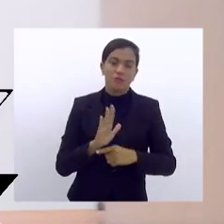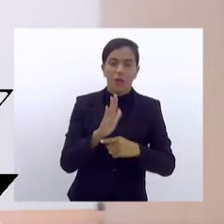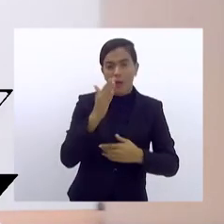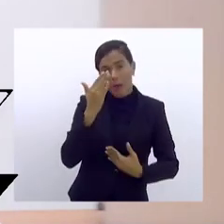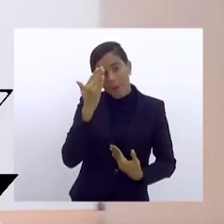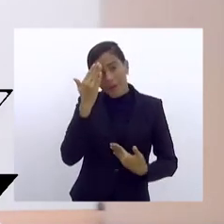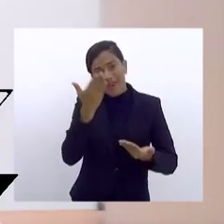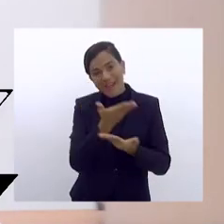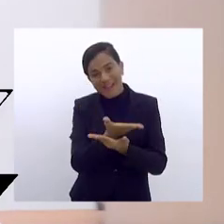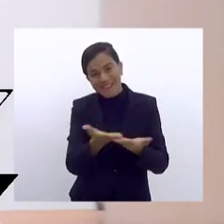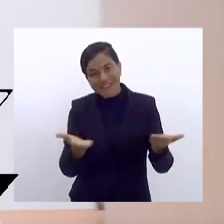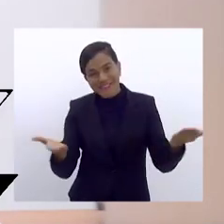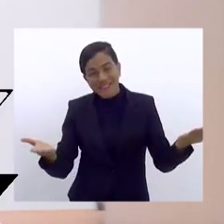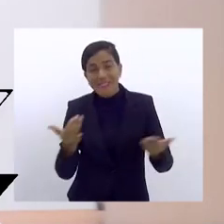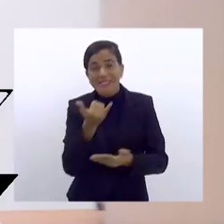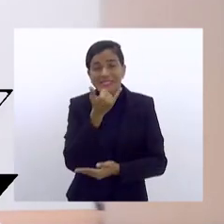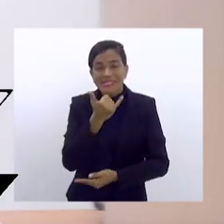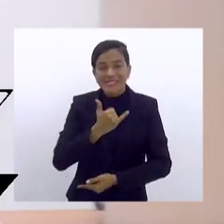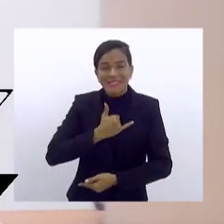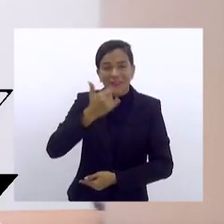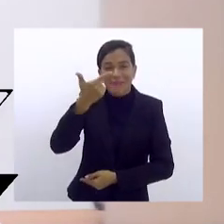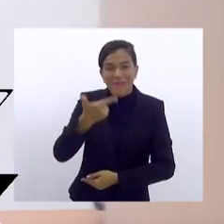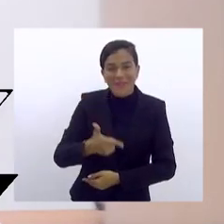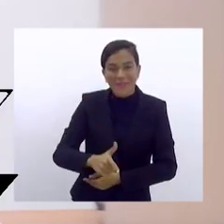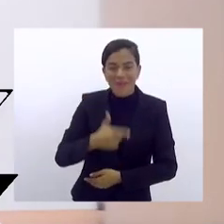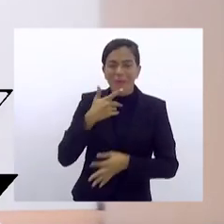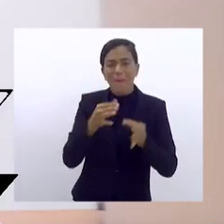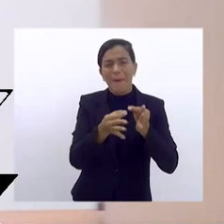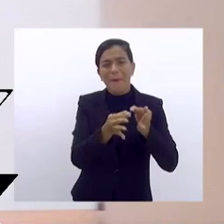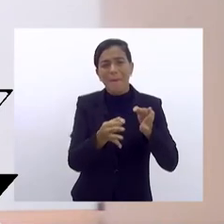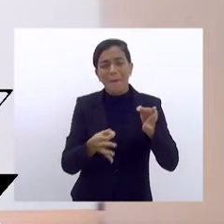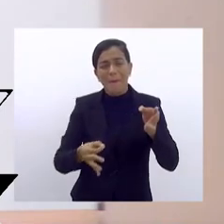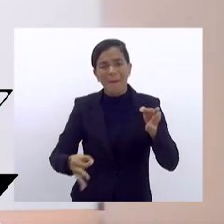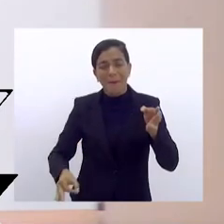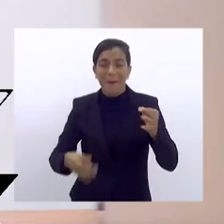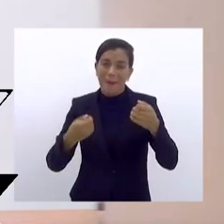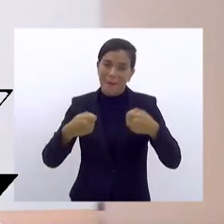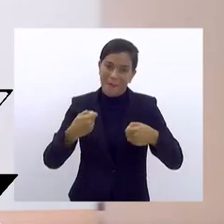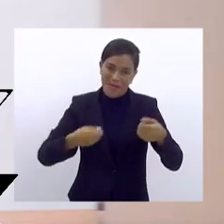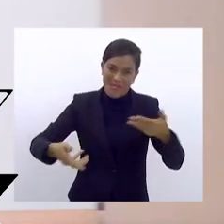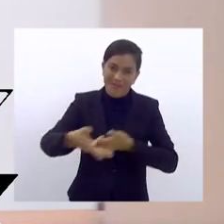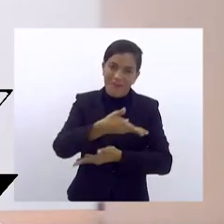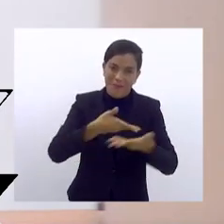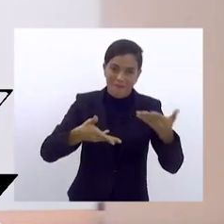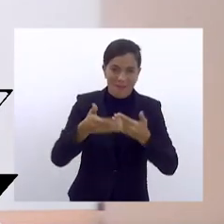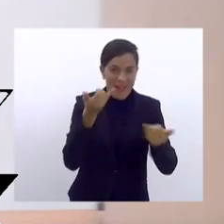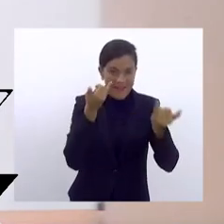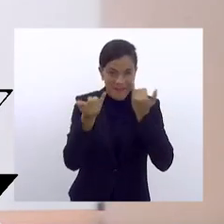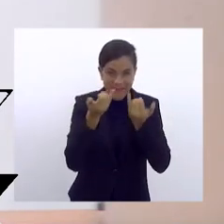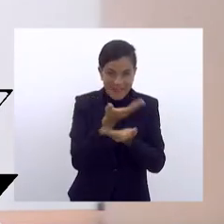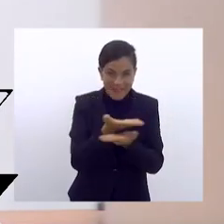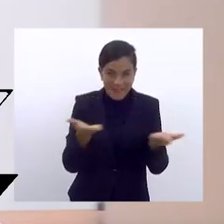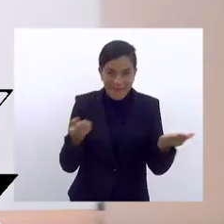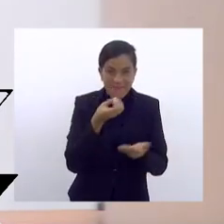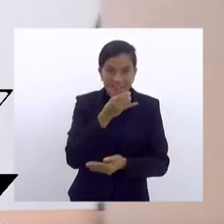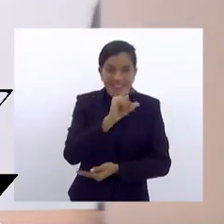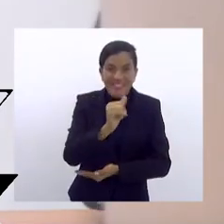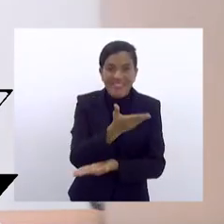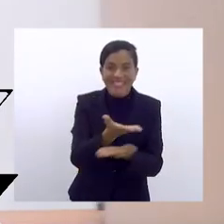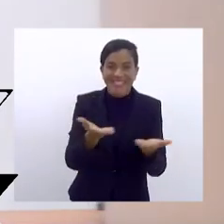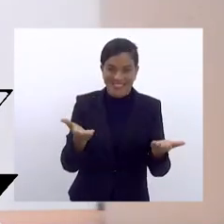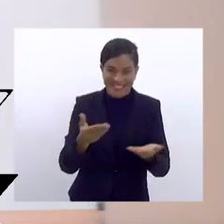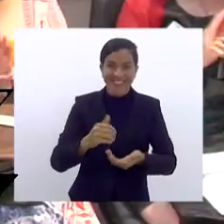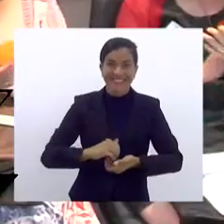obrigada gente e desculpa mais uma vez ter me alongado mas eu precisava trazer essas informações muito obrigada e um bom dia para vocês